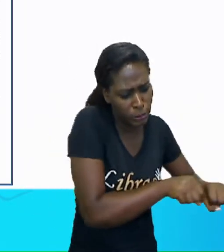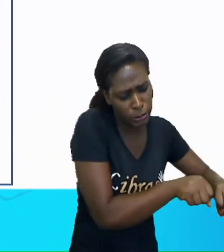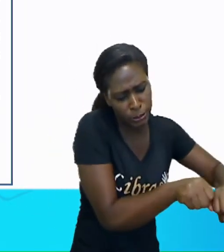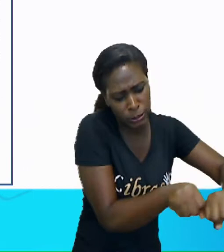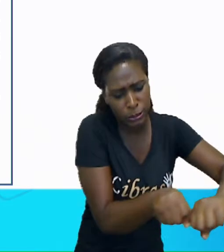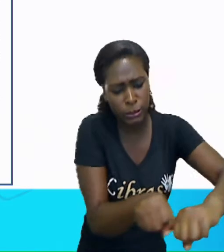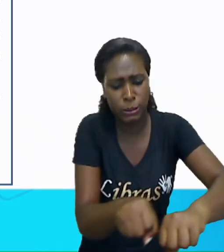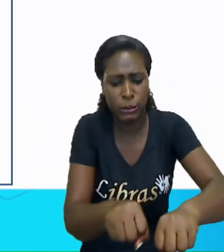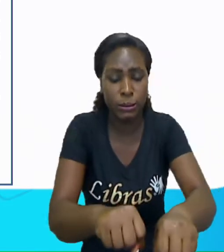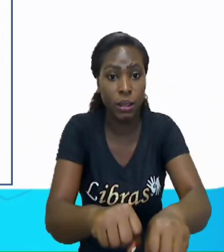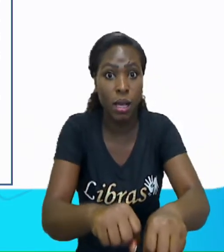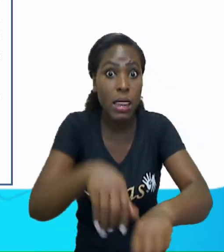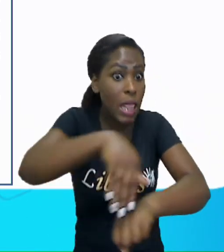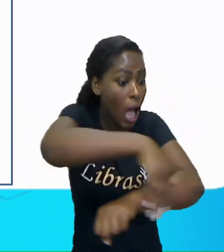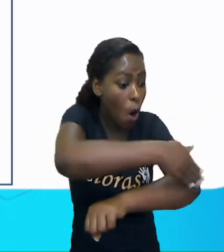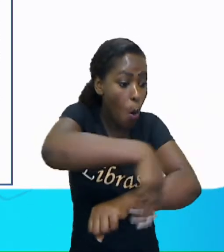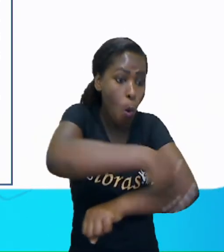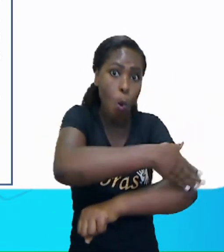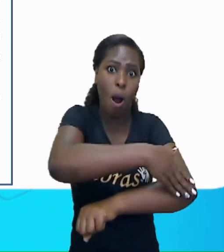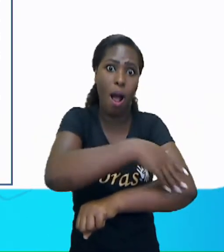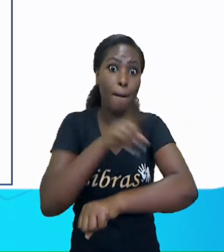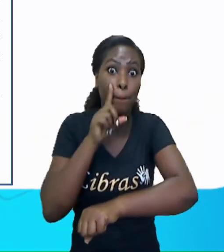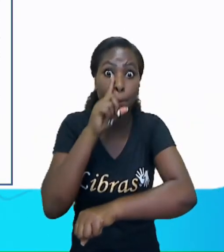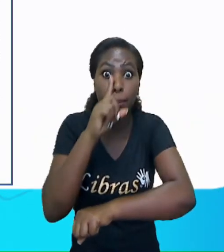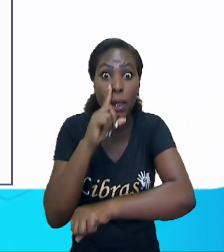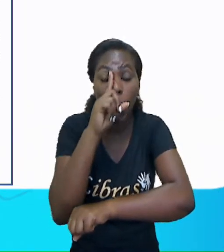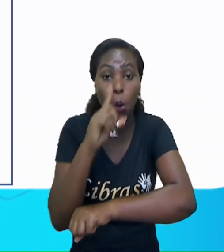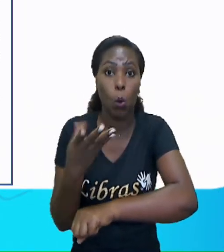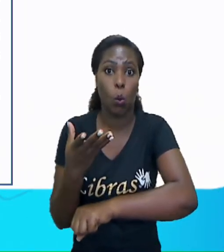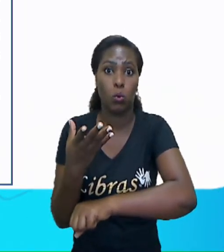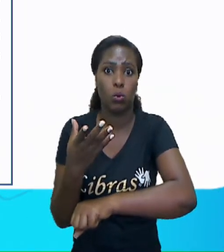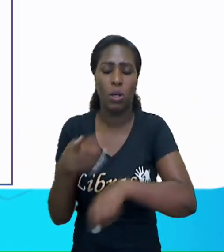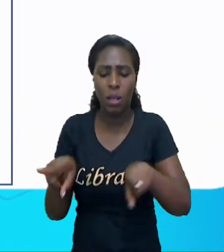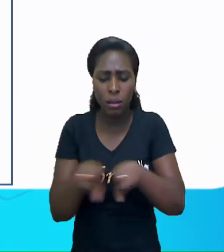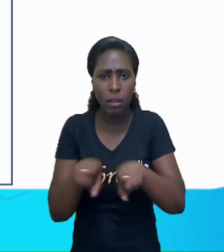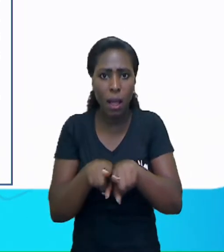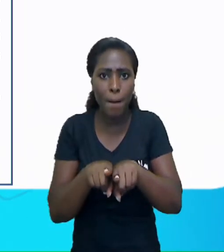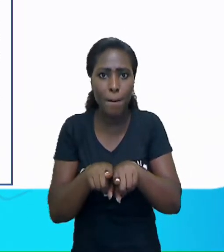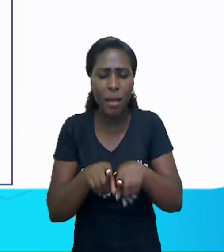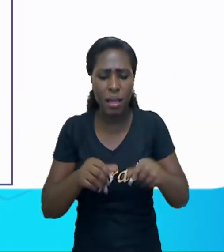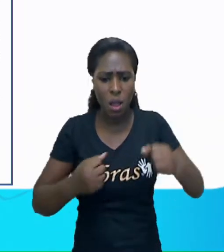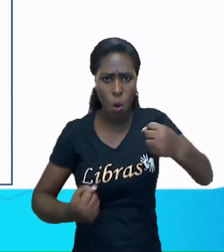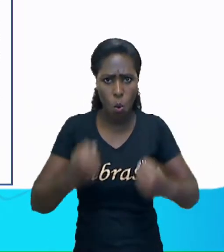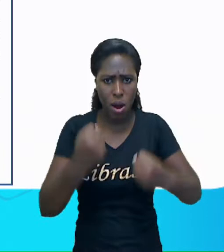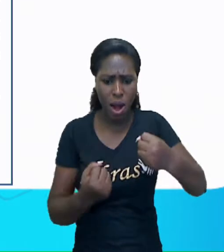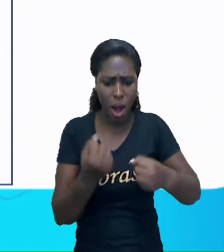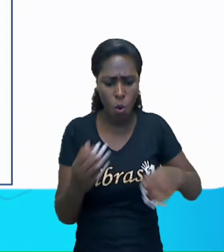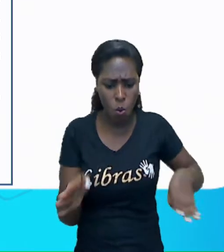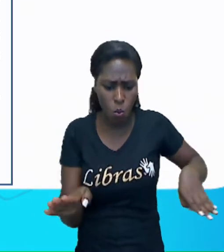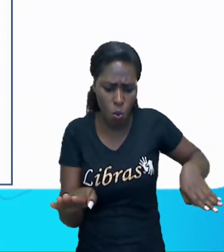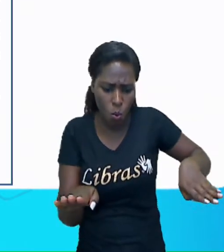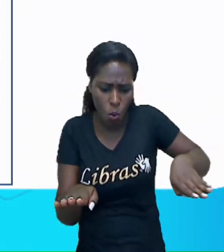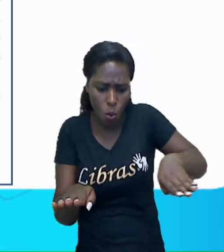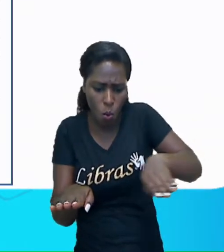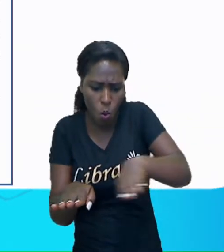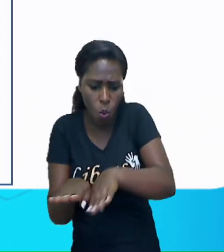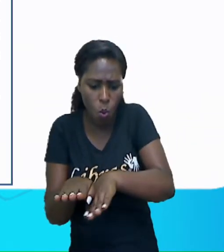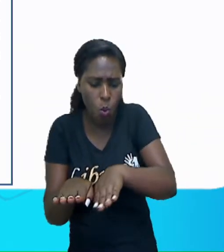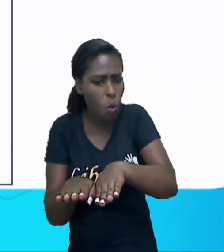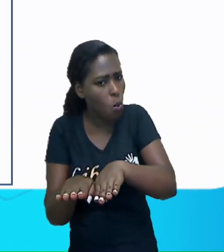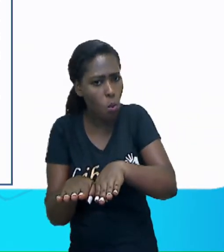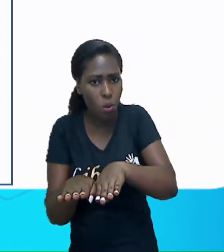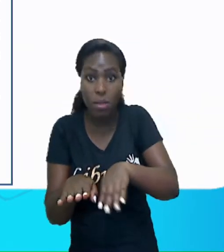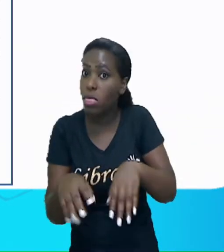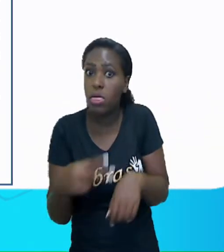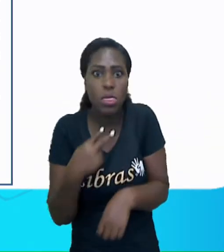seus carros perto do seu trabalho, por causa das árvores caídas nas ruas. Peço, na medida